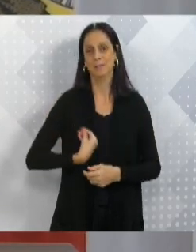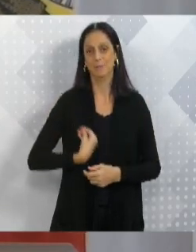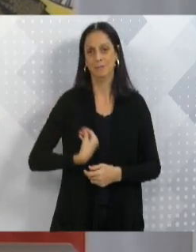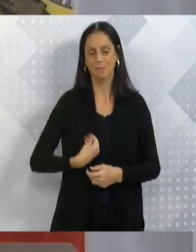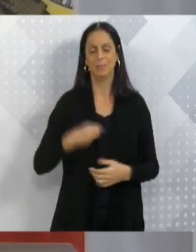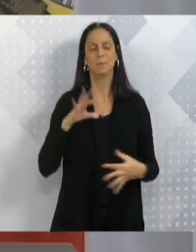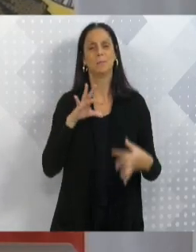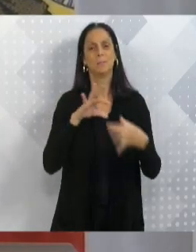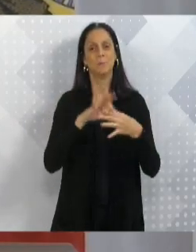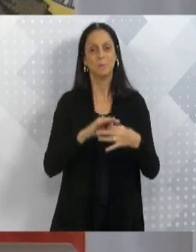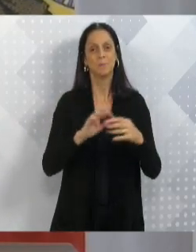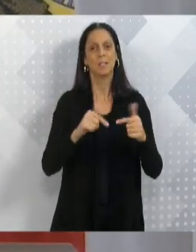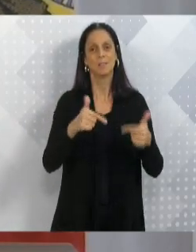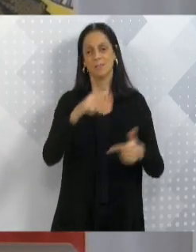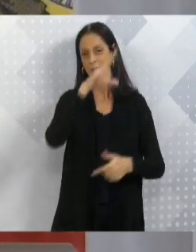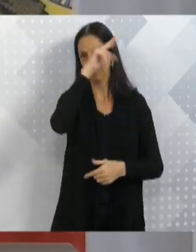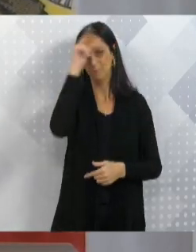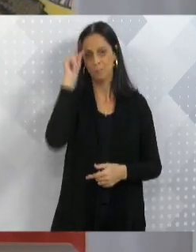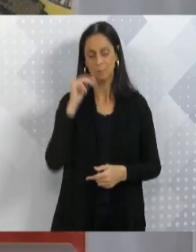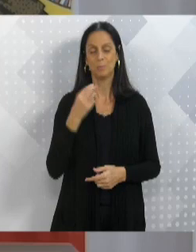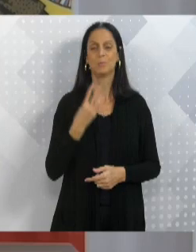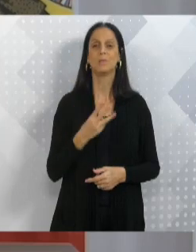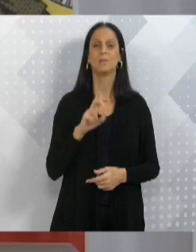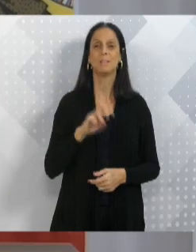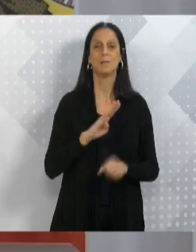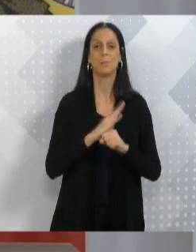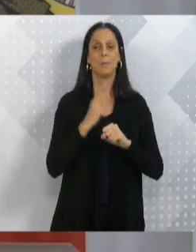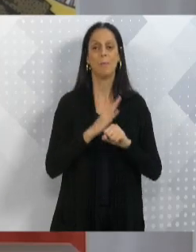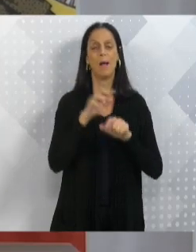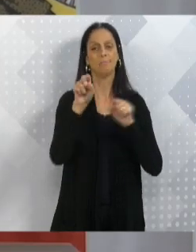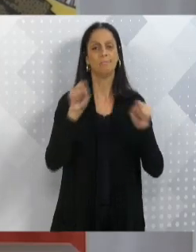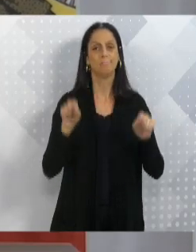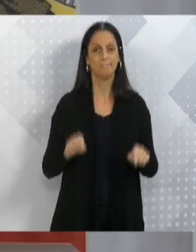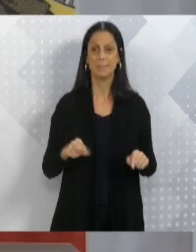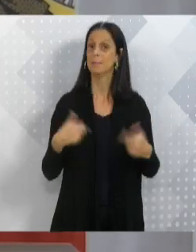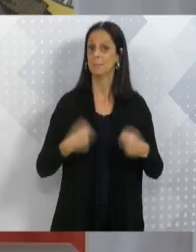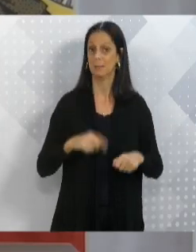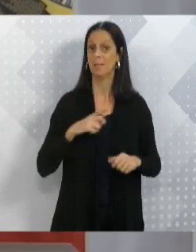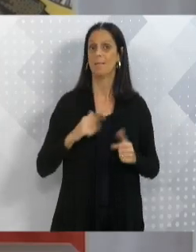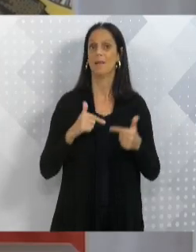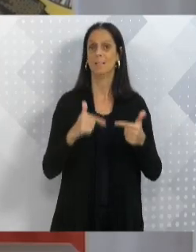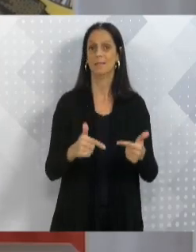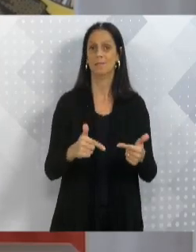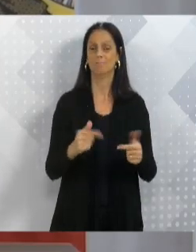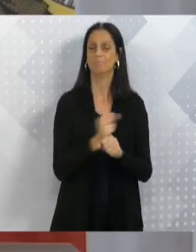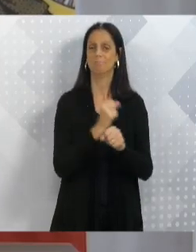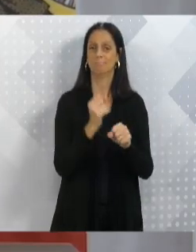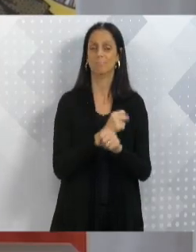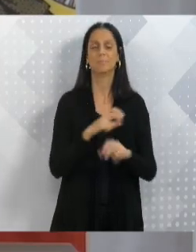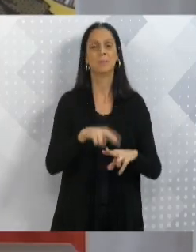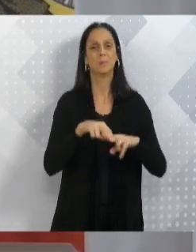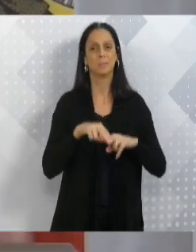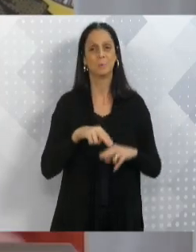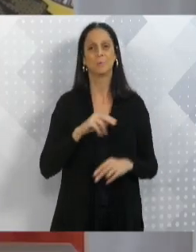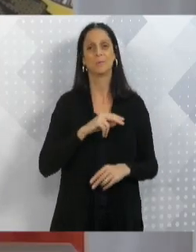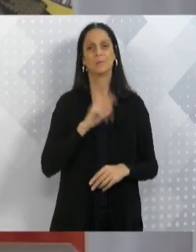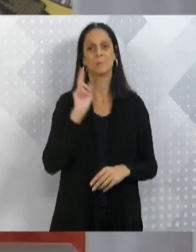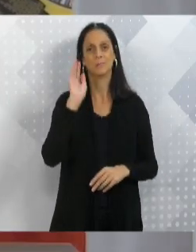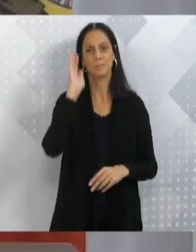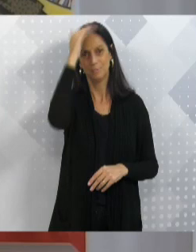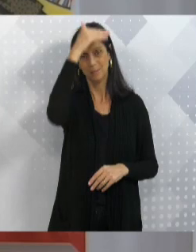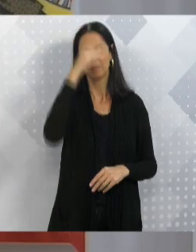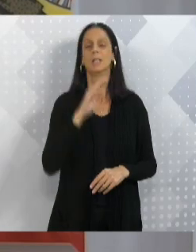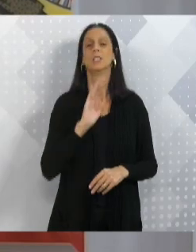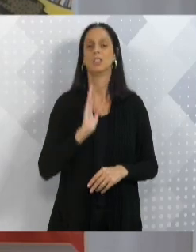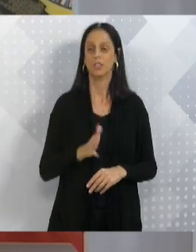nossas comunidades, junto aos 35 bairros da cidade. E é isso que o prefeito Mário tem viabilizado junto à nossa cidade.